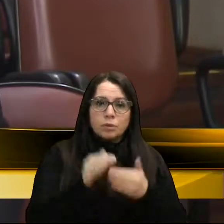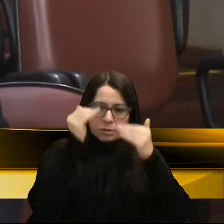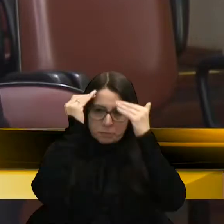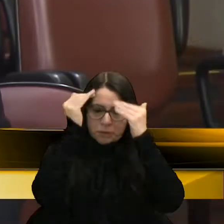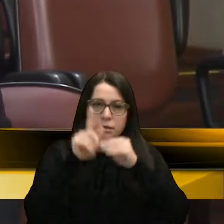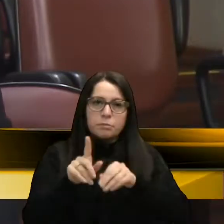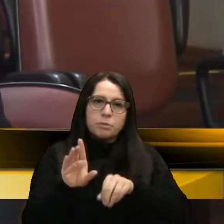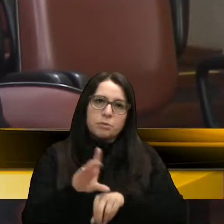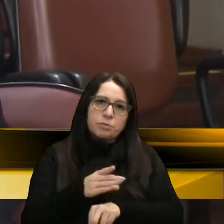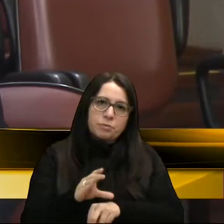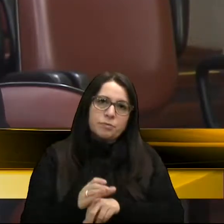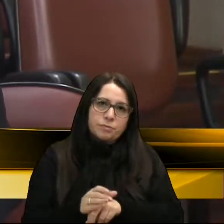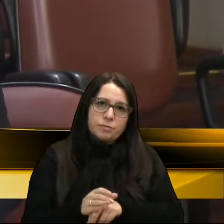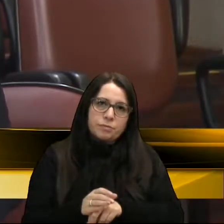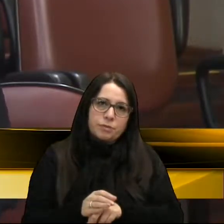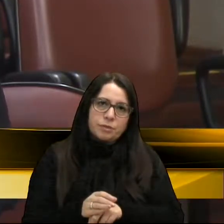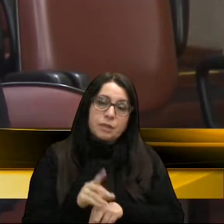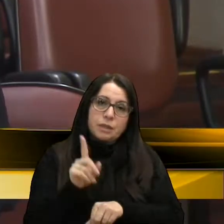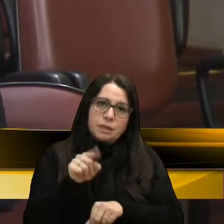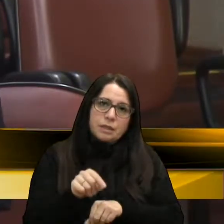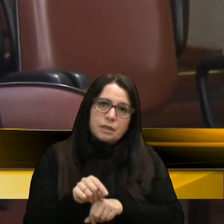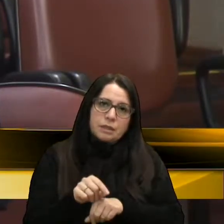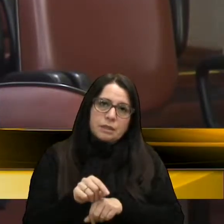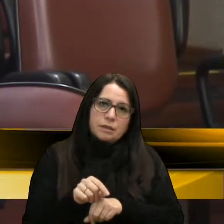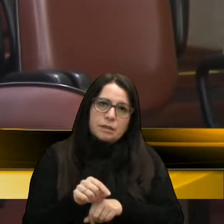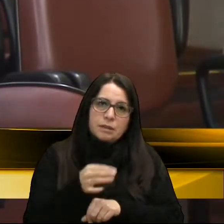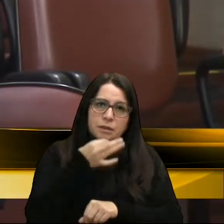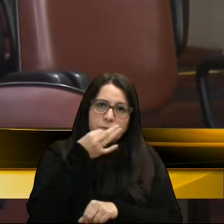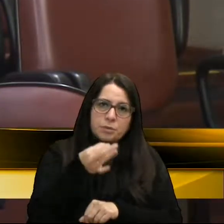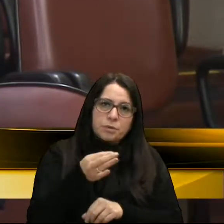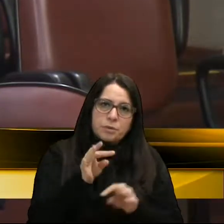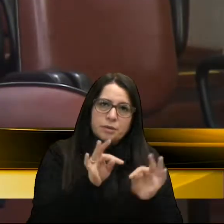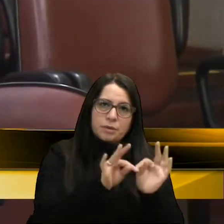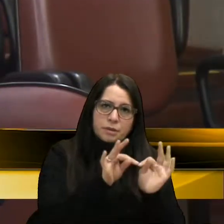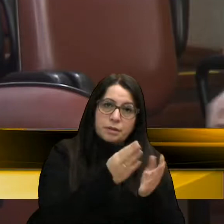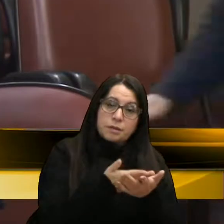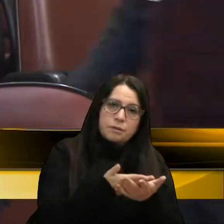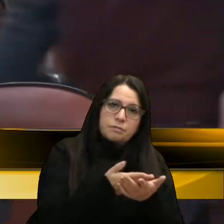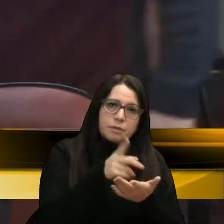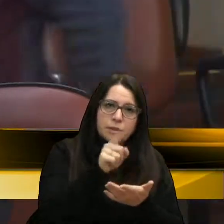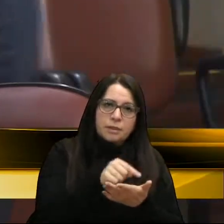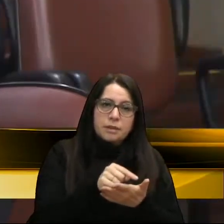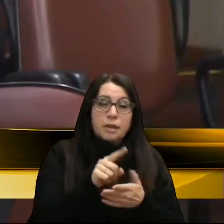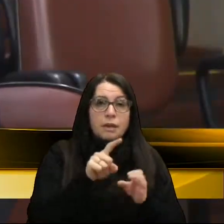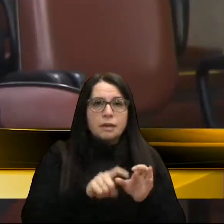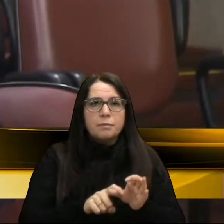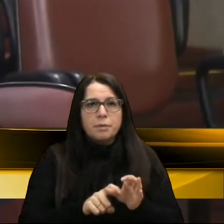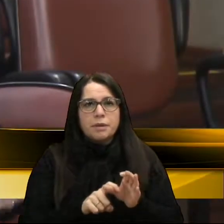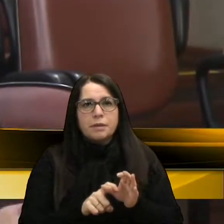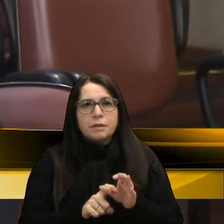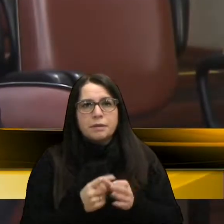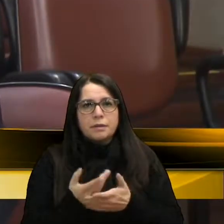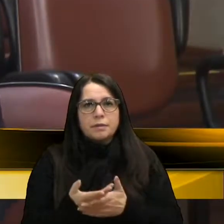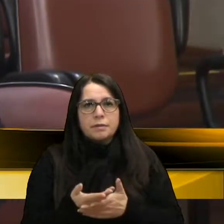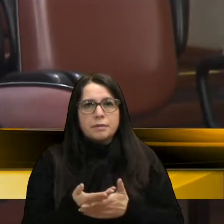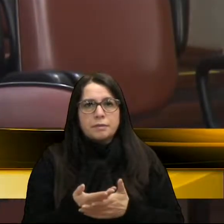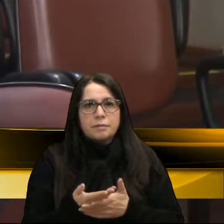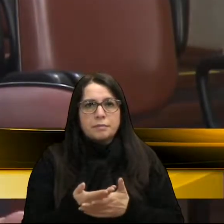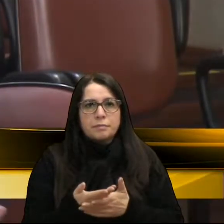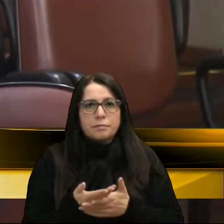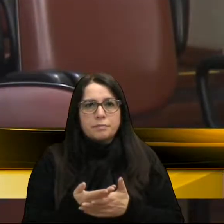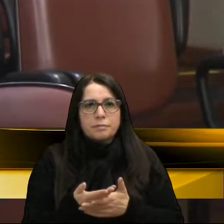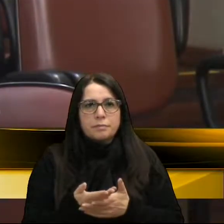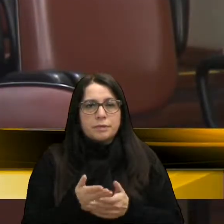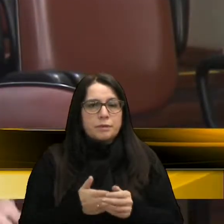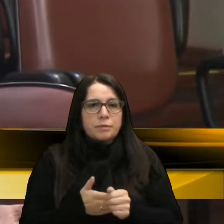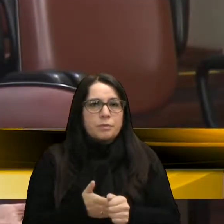uma Constituição e esse parecer é técnico e ele depende da... Nós temos que